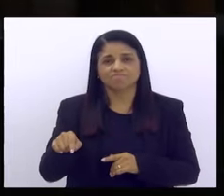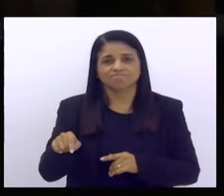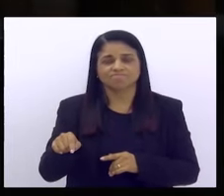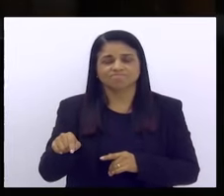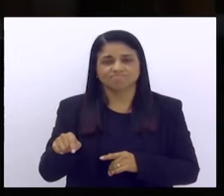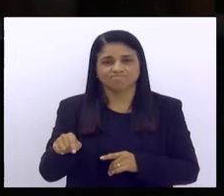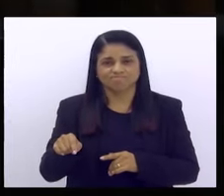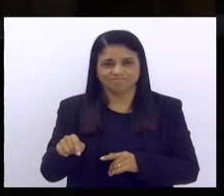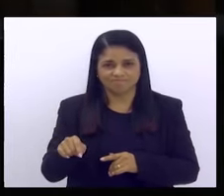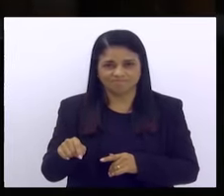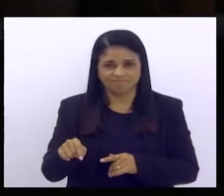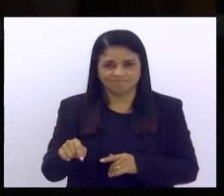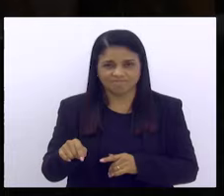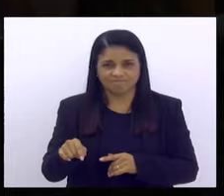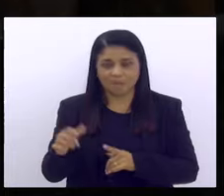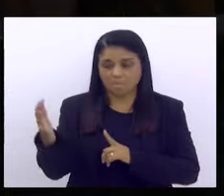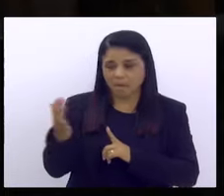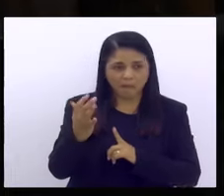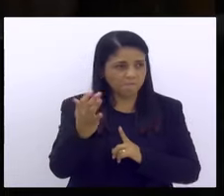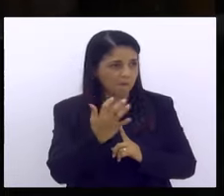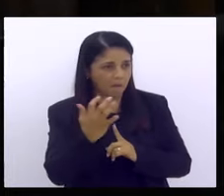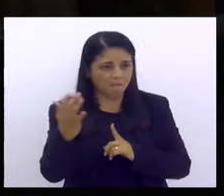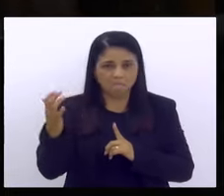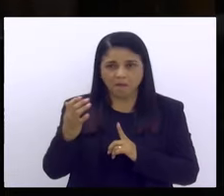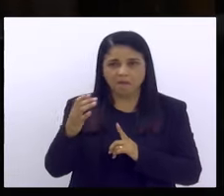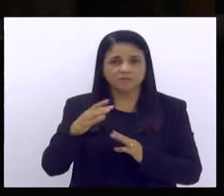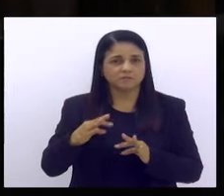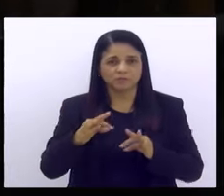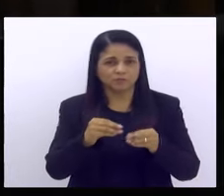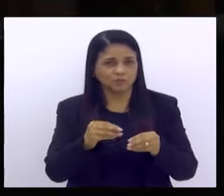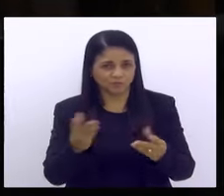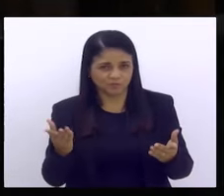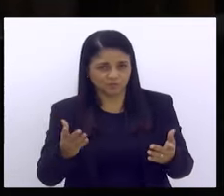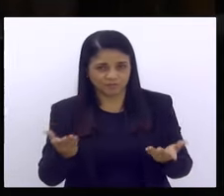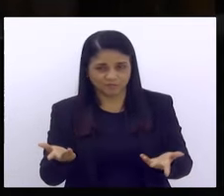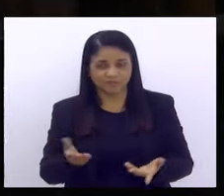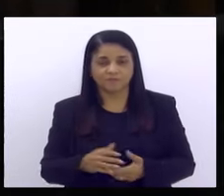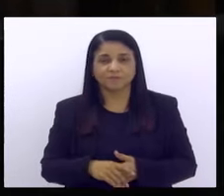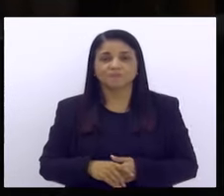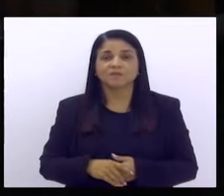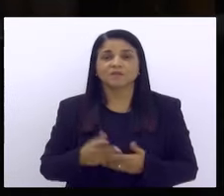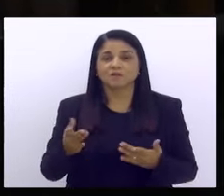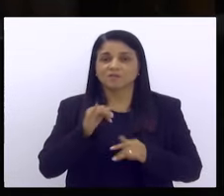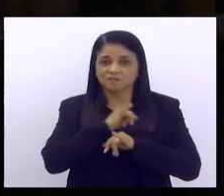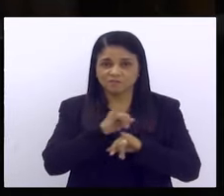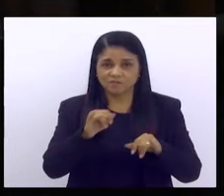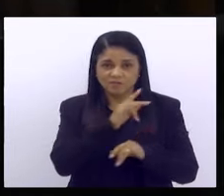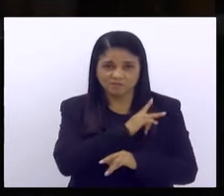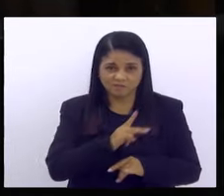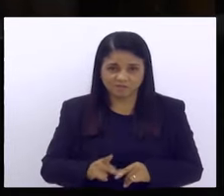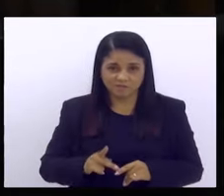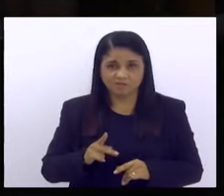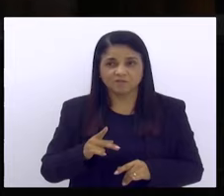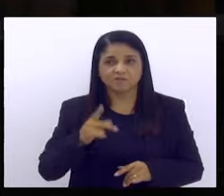quanto é lado. Então, senhor presidente, dizer aqui que essa lógica